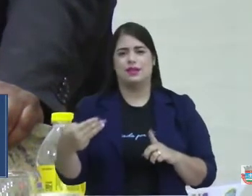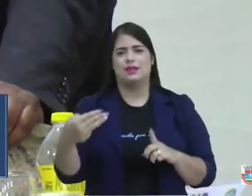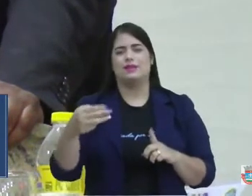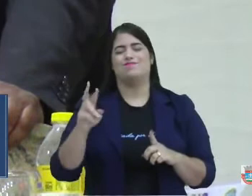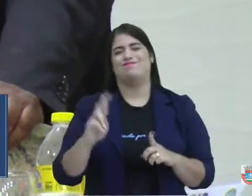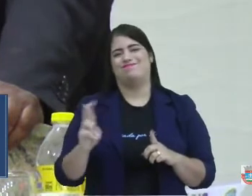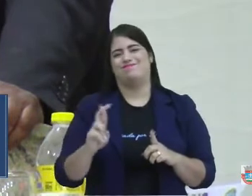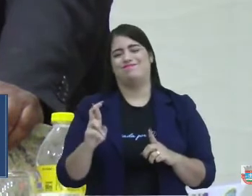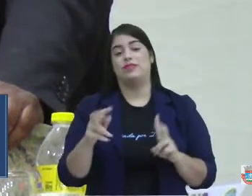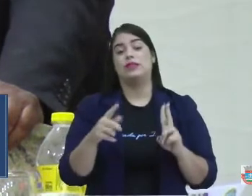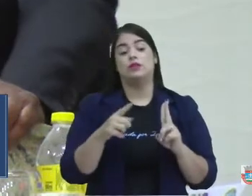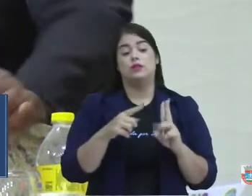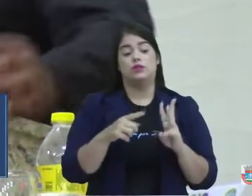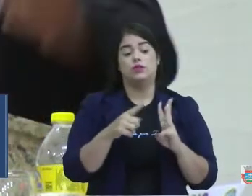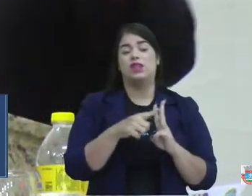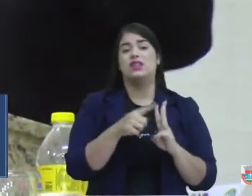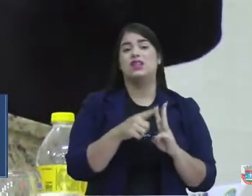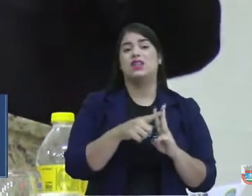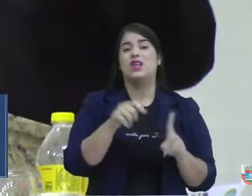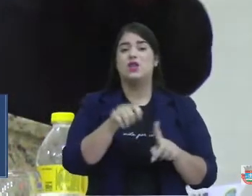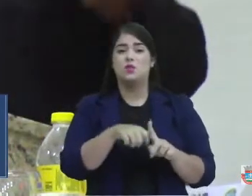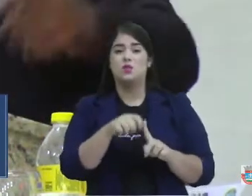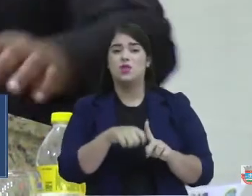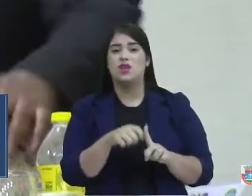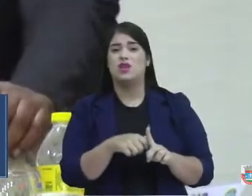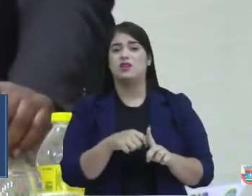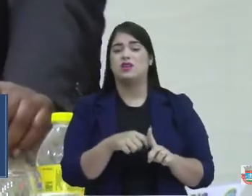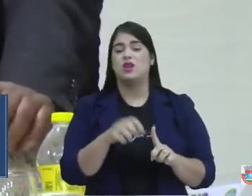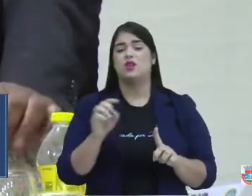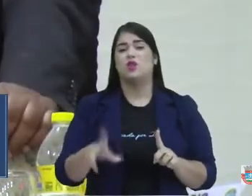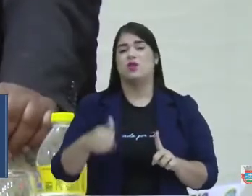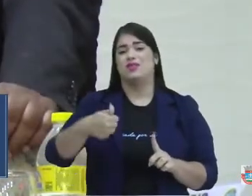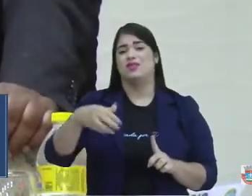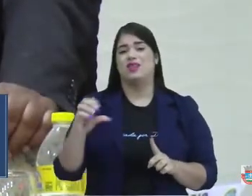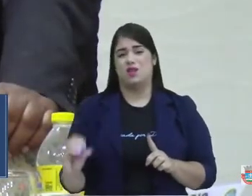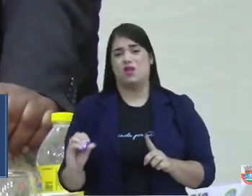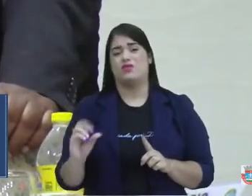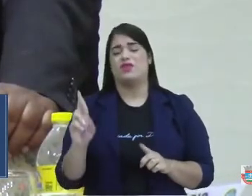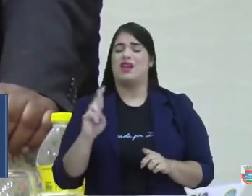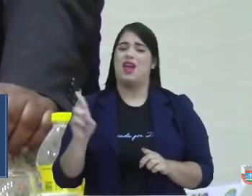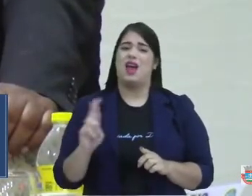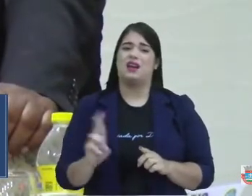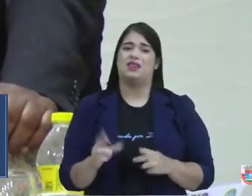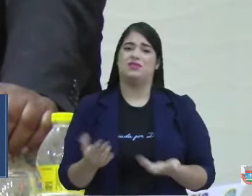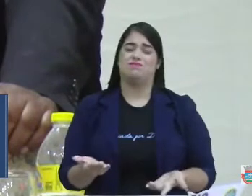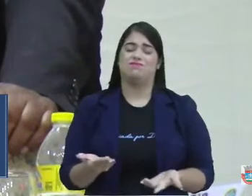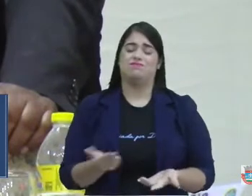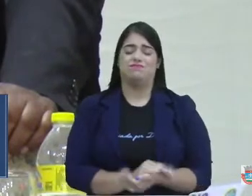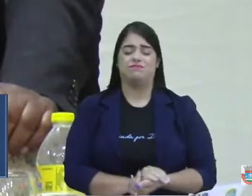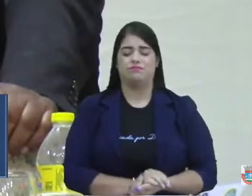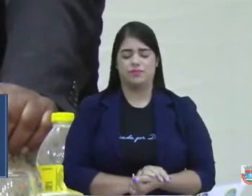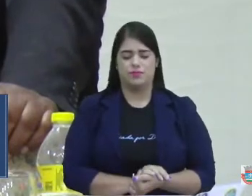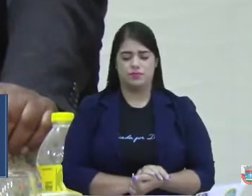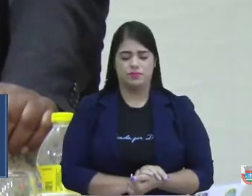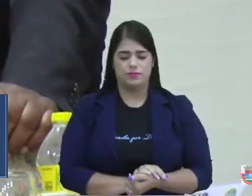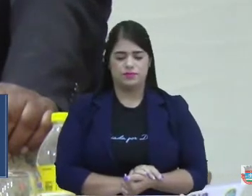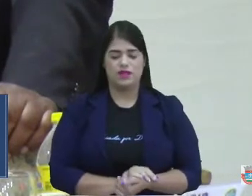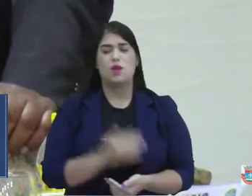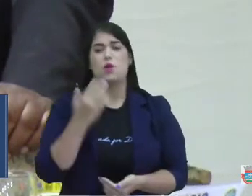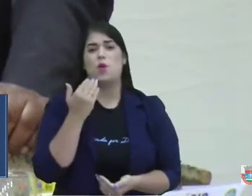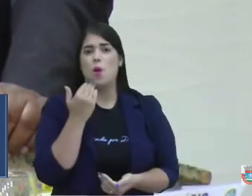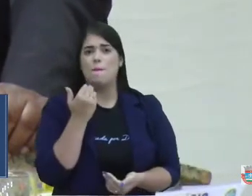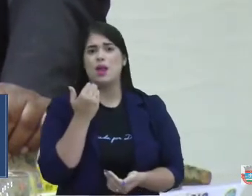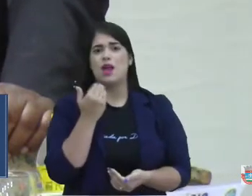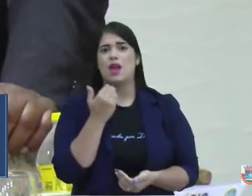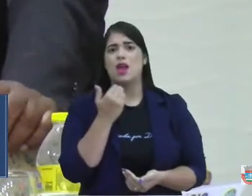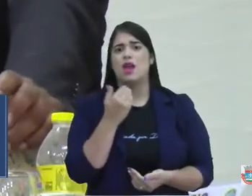No terceiro mês, voltou a receber R$ 19,00. Espera aí, R$ 19,00 para você lanchar durante o